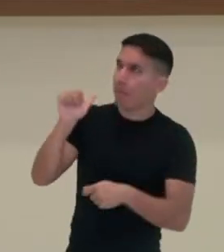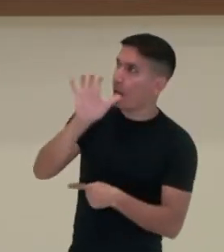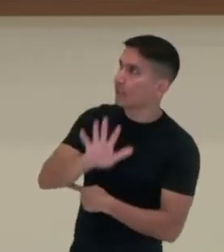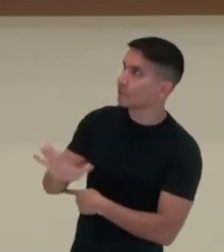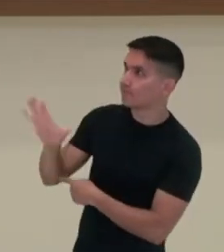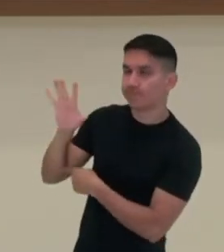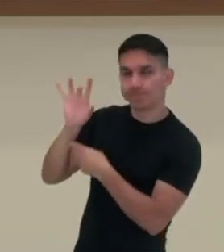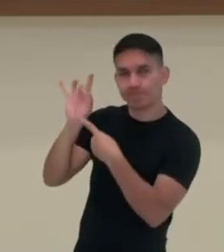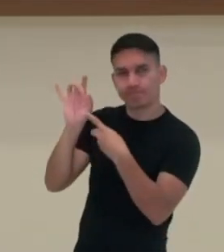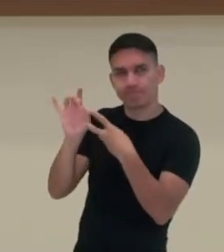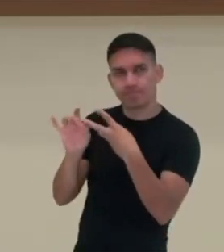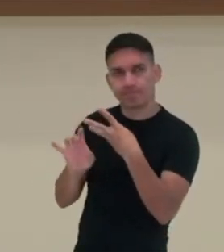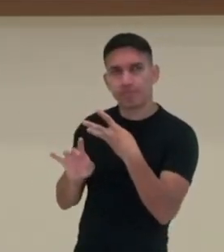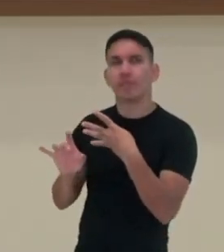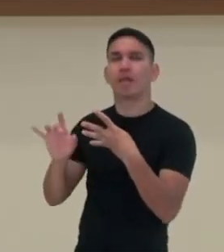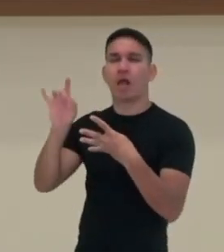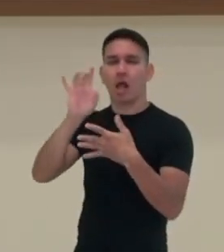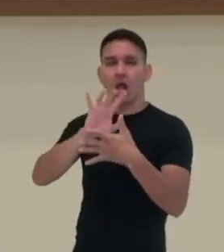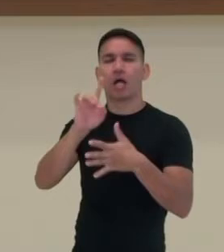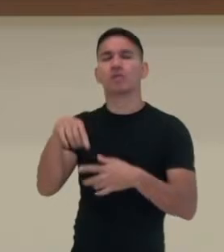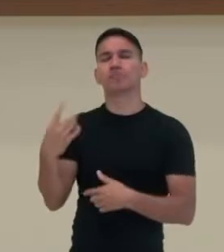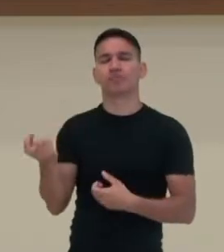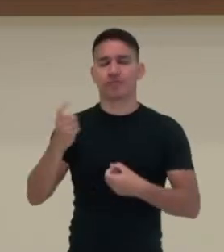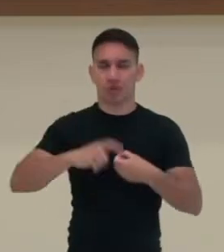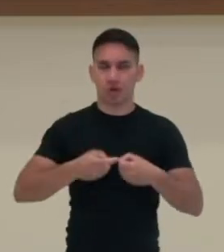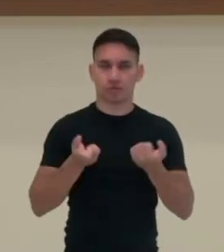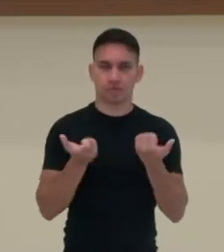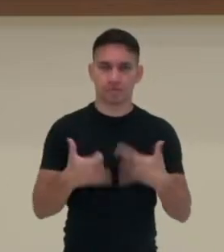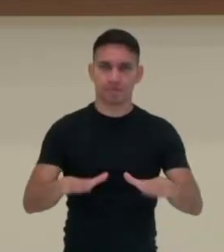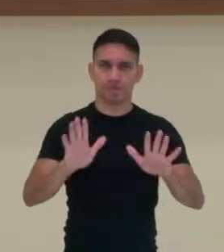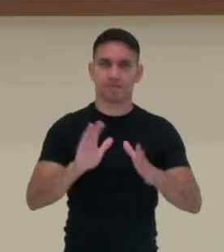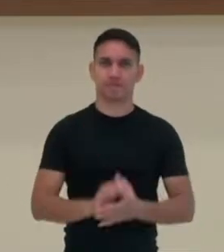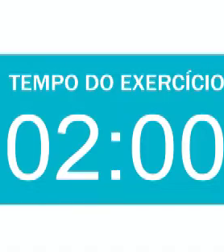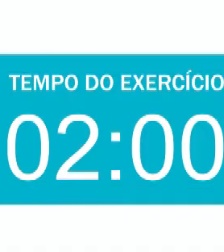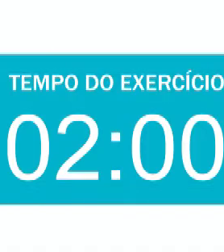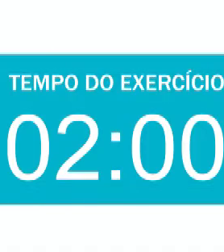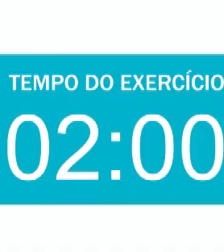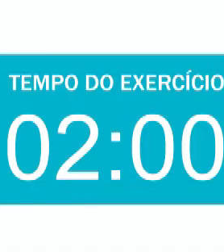verifiquem os horários, pensem um pouquinho e a prof já retoma aqui para fazer a correção.